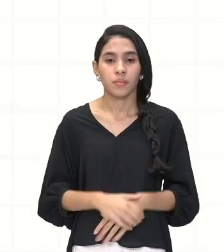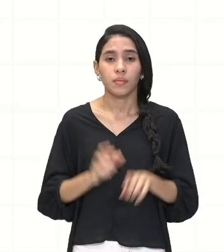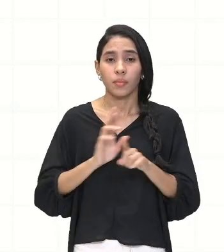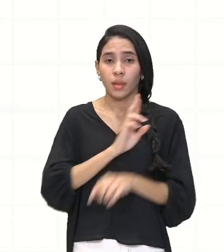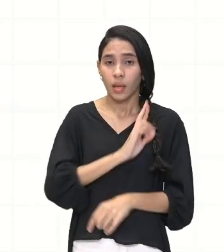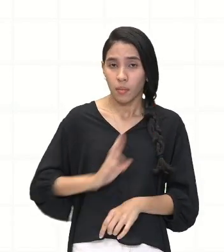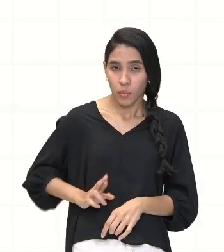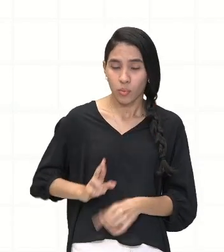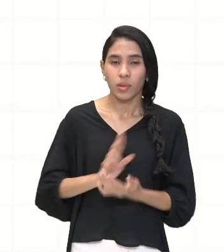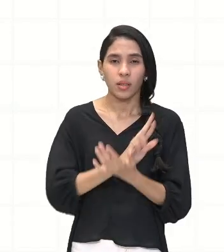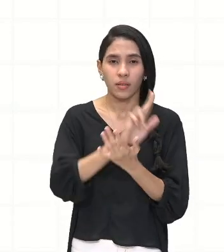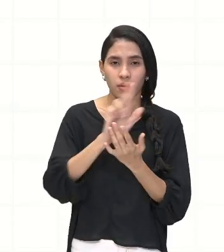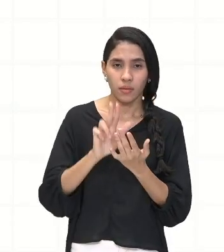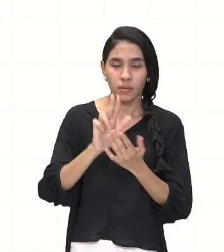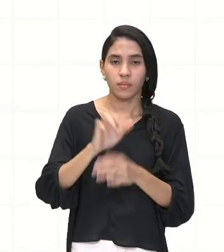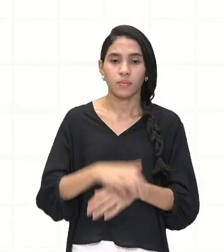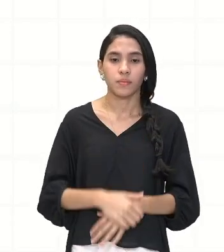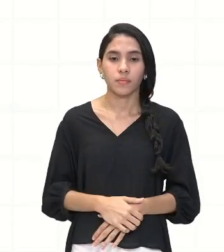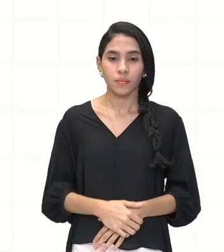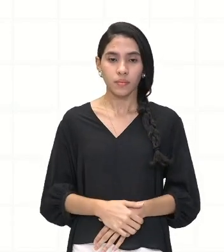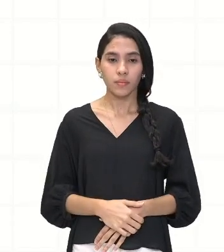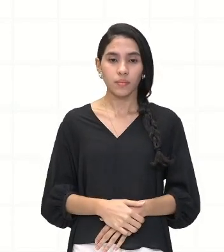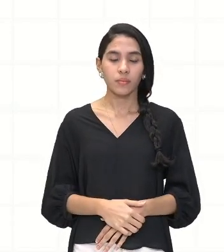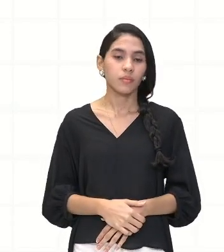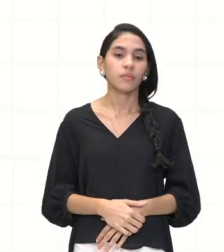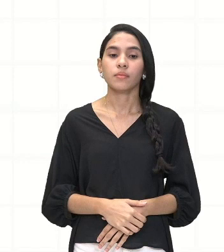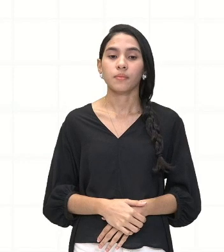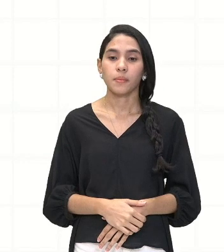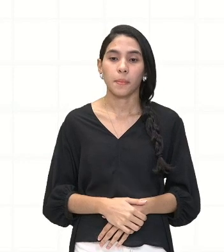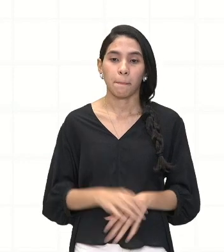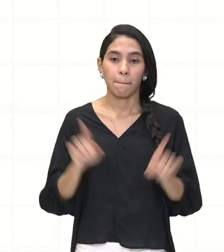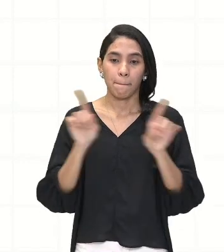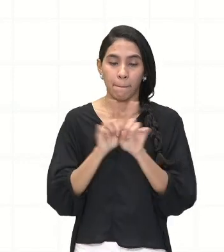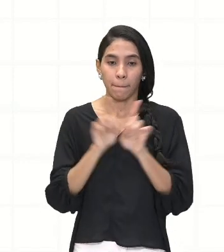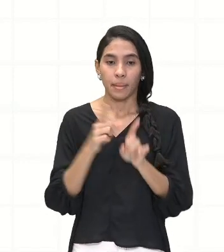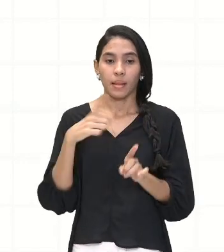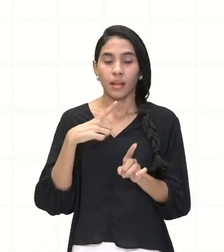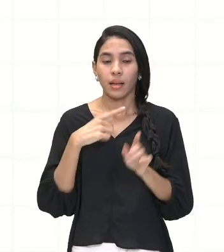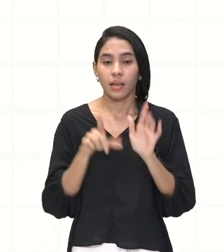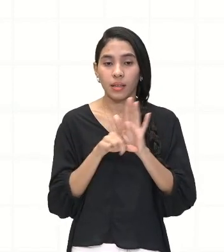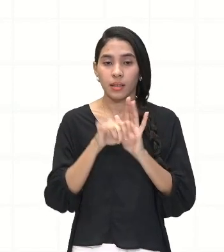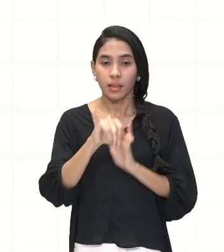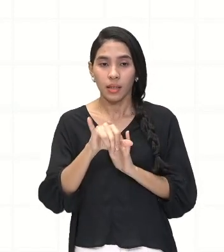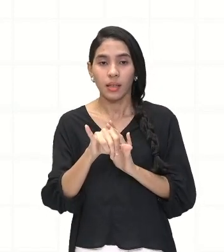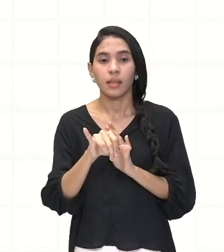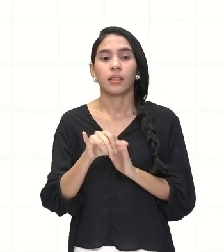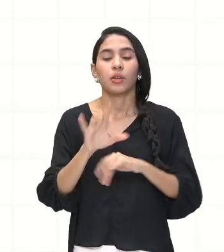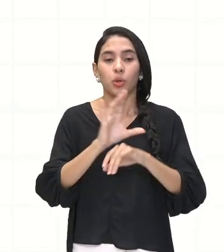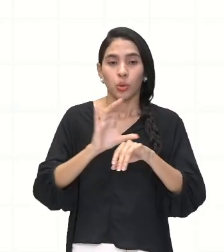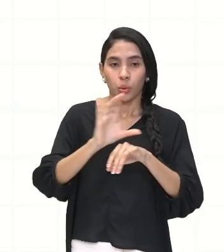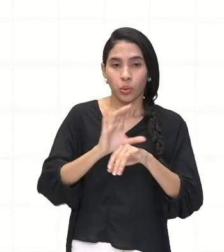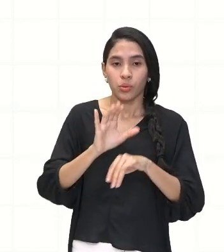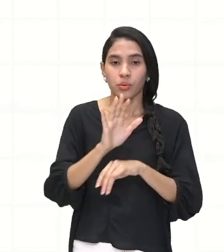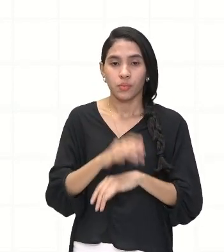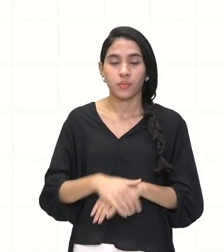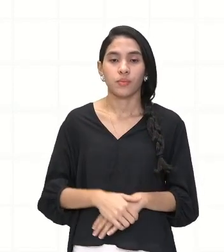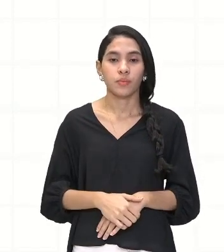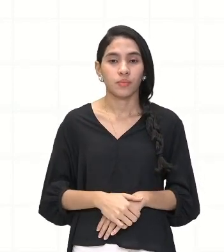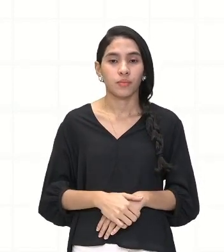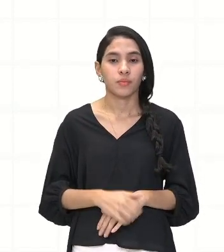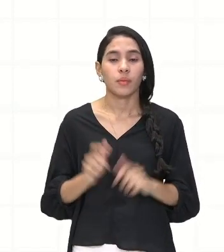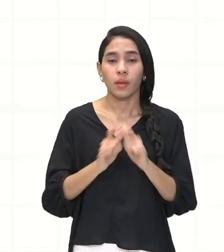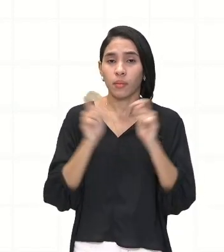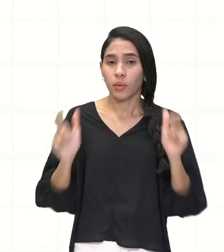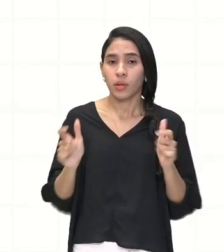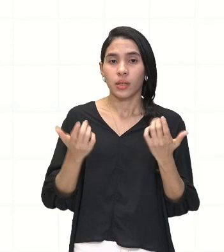repúblicas, entre outros. Além disso, eles possuem leis e constituições. A maioria